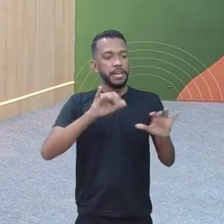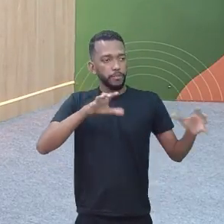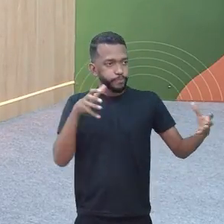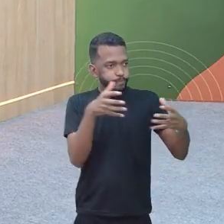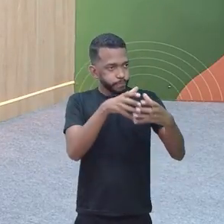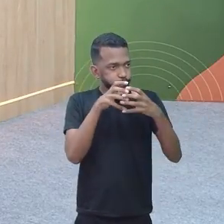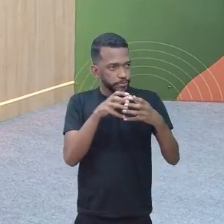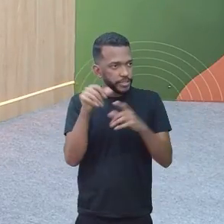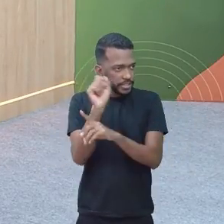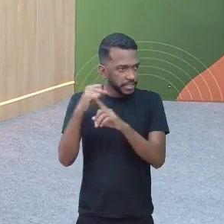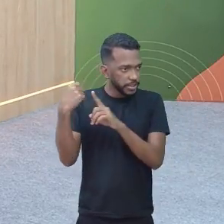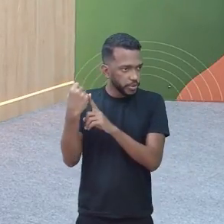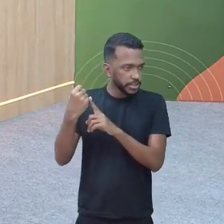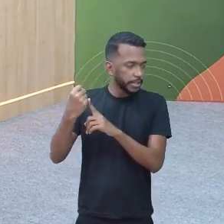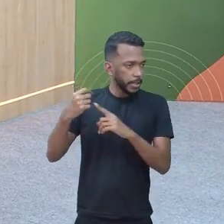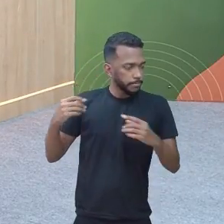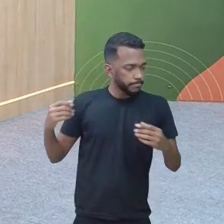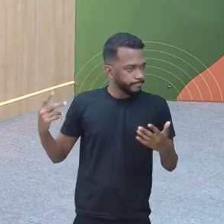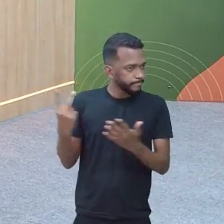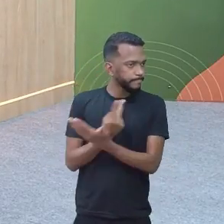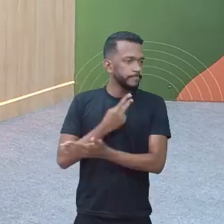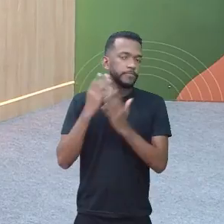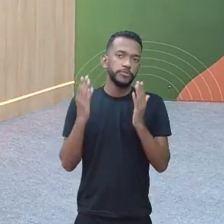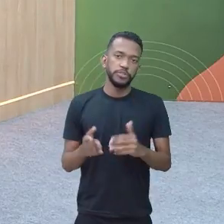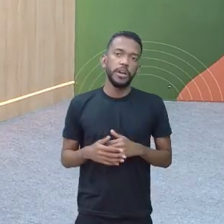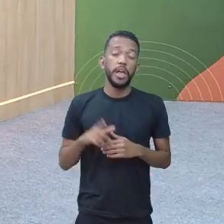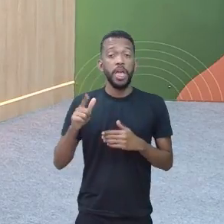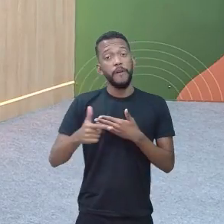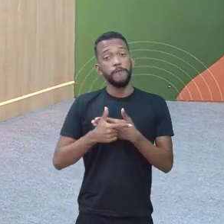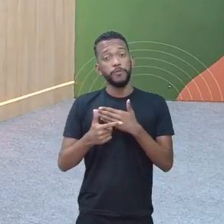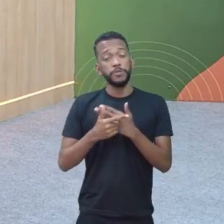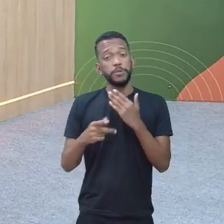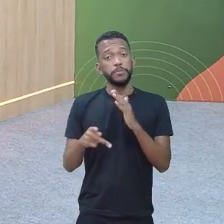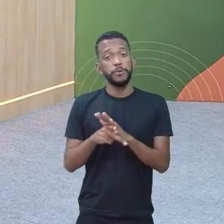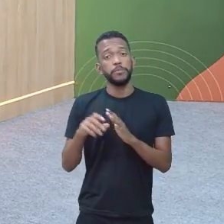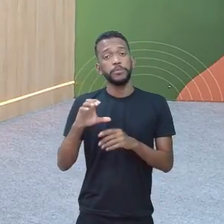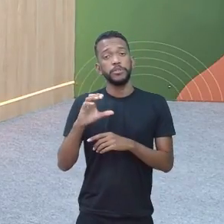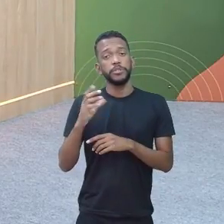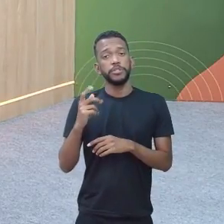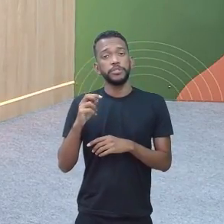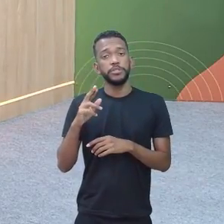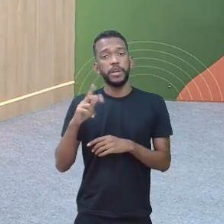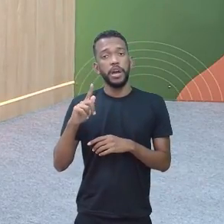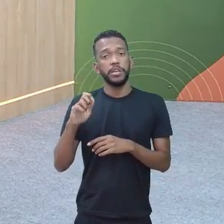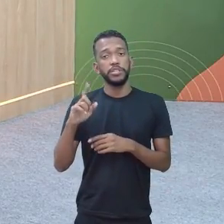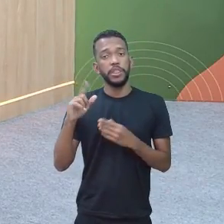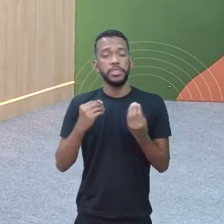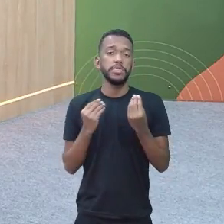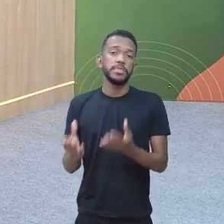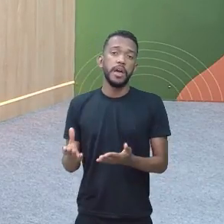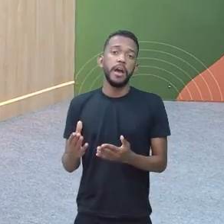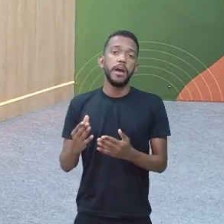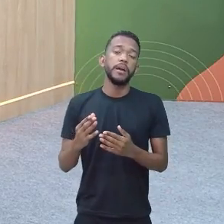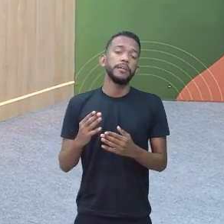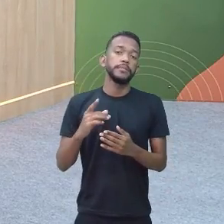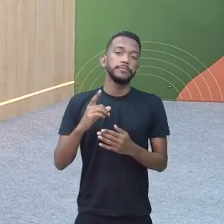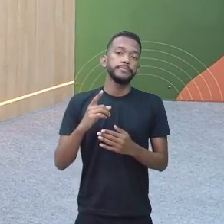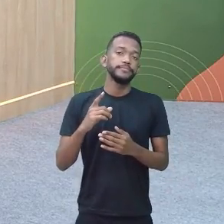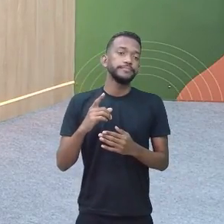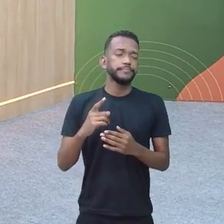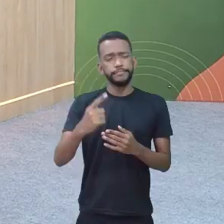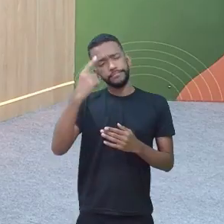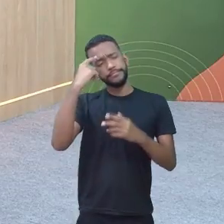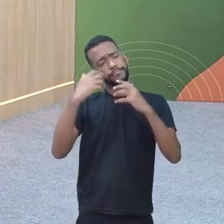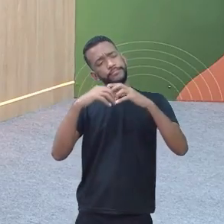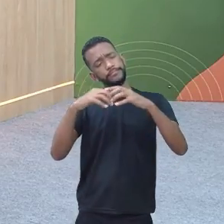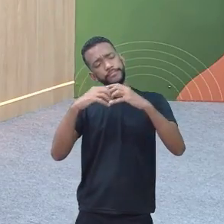social. Então, é essa função da charge trazer criticidade a um indivíduo que talvez não esteja